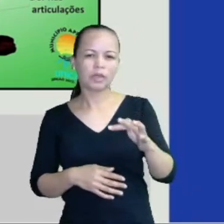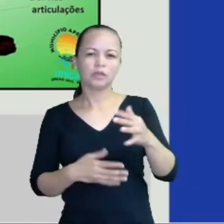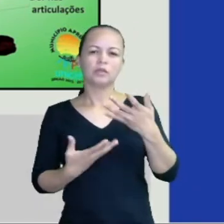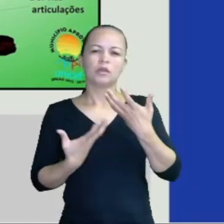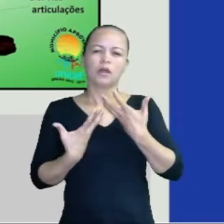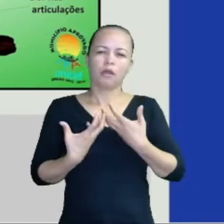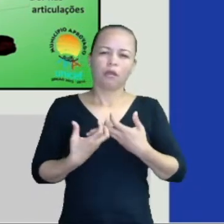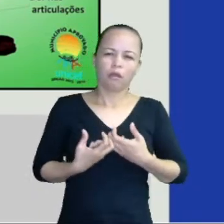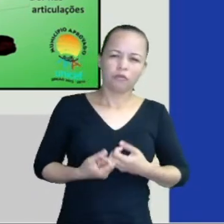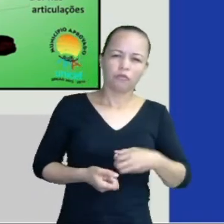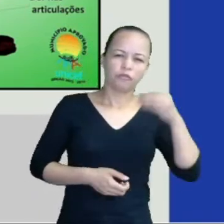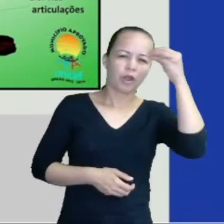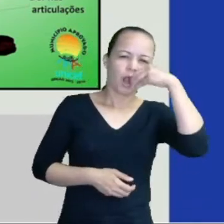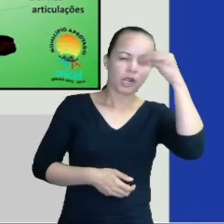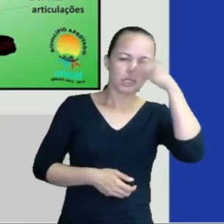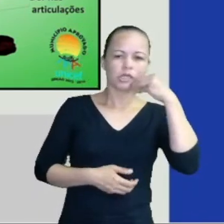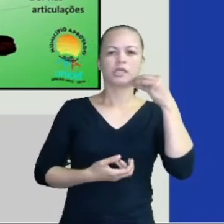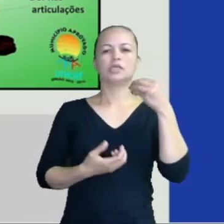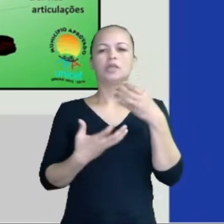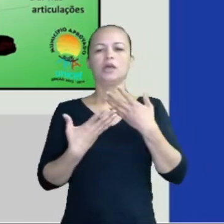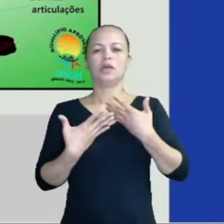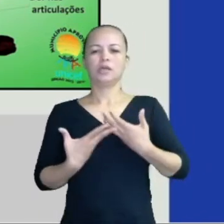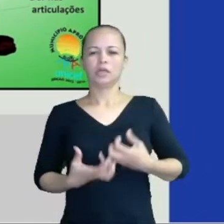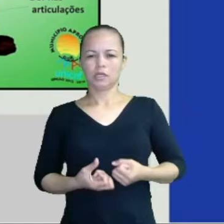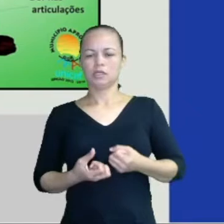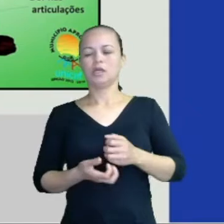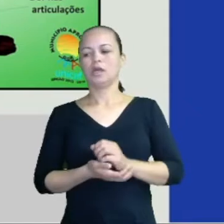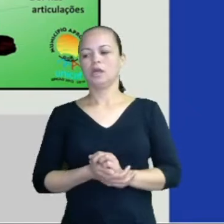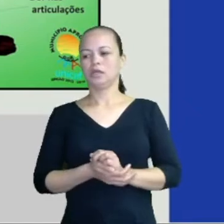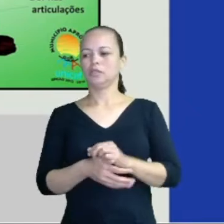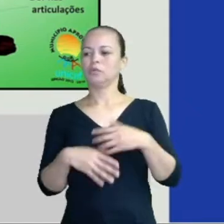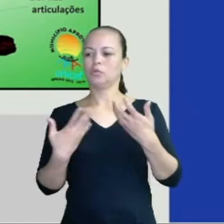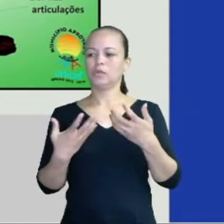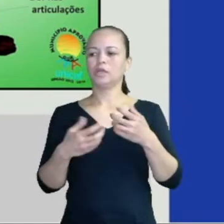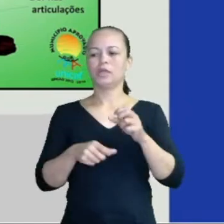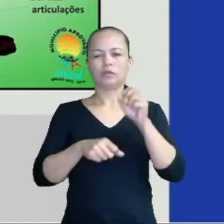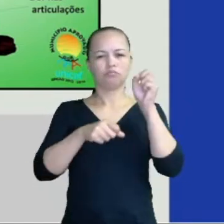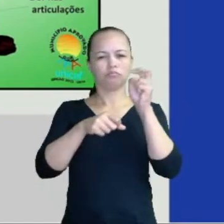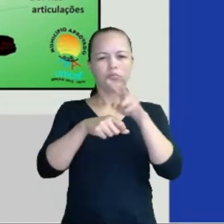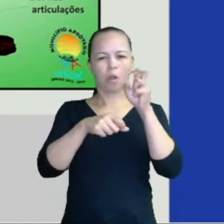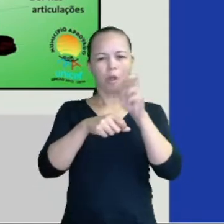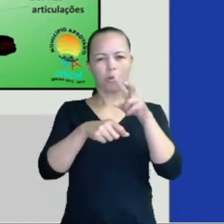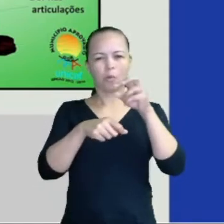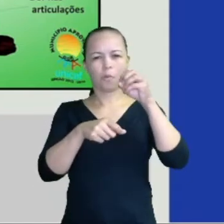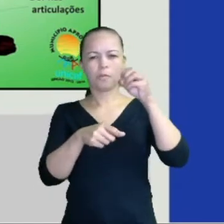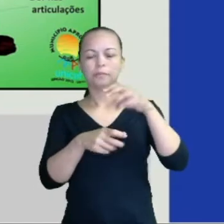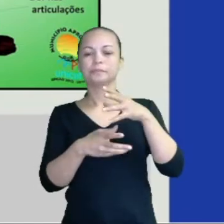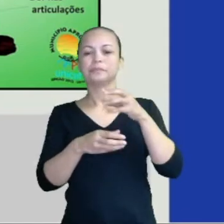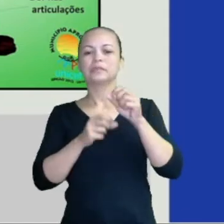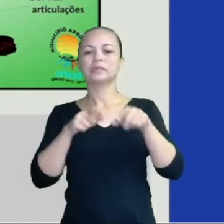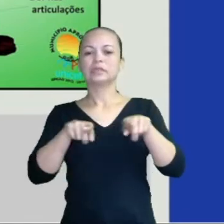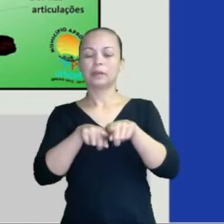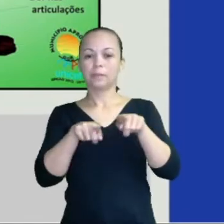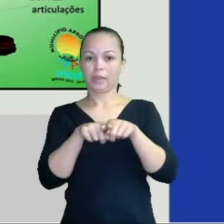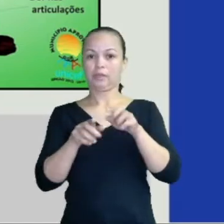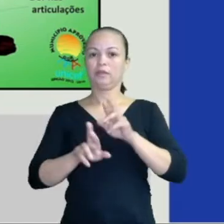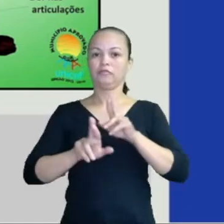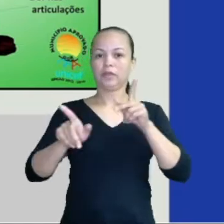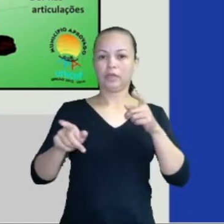cansaço. A chikungunya também muito parecido, os sintomas, né, dor de cabeça, febre alta, a diferença é